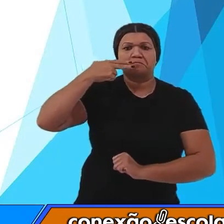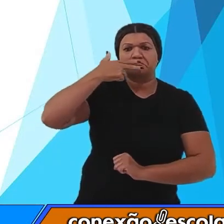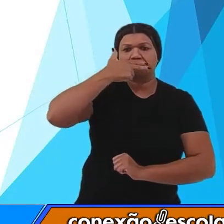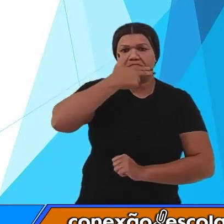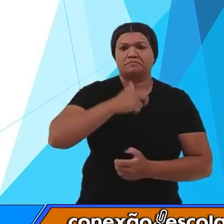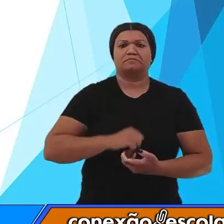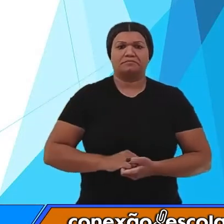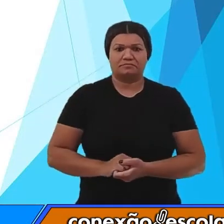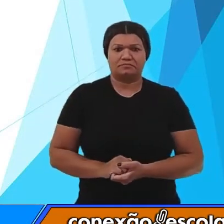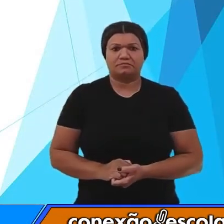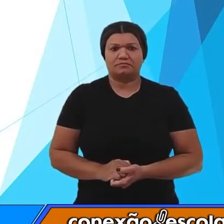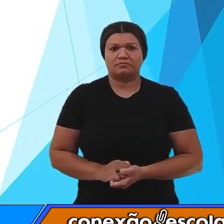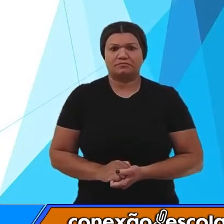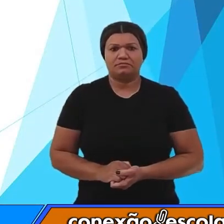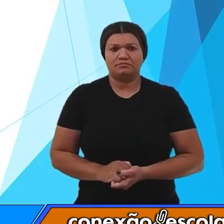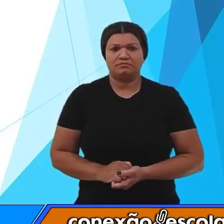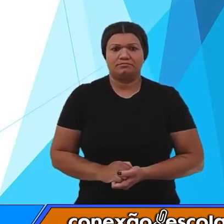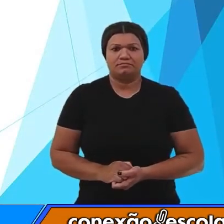máscara.